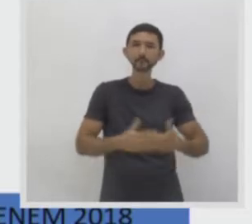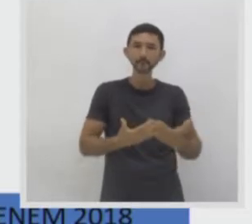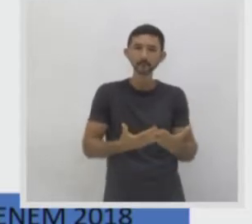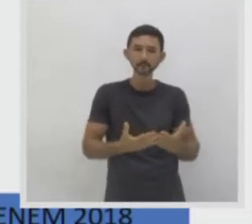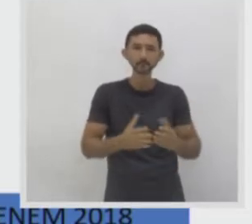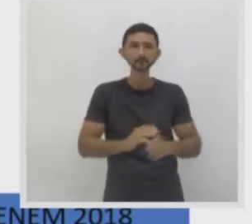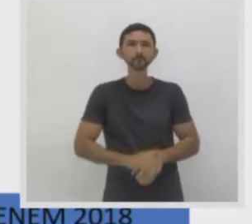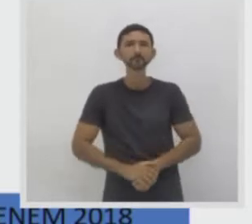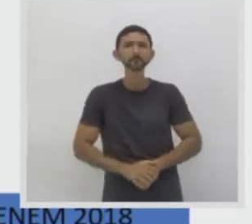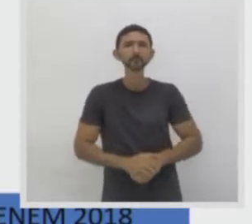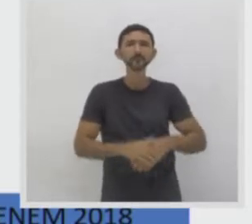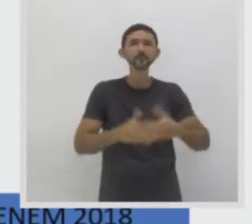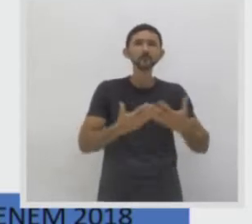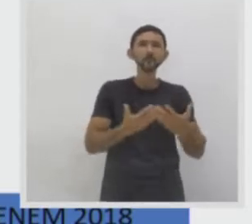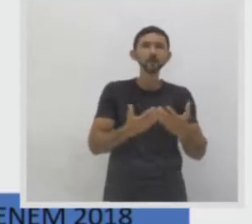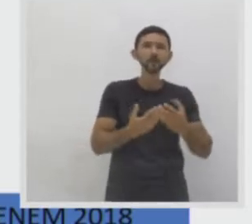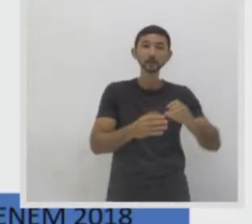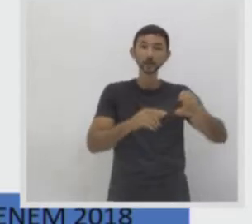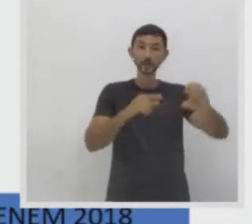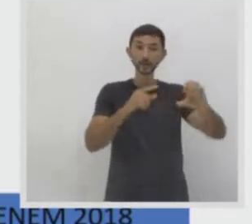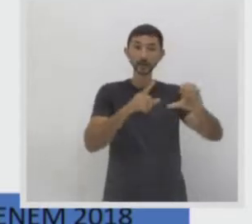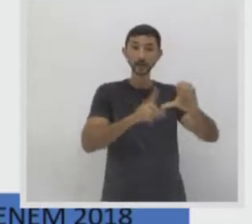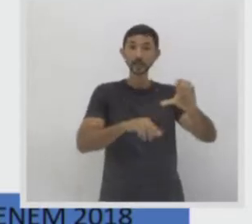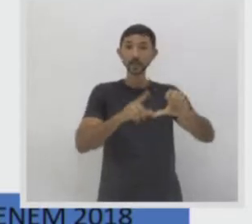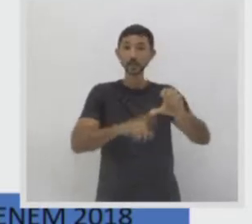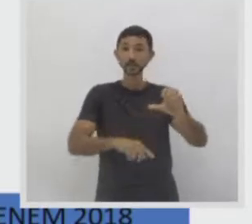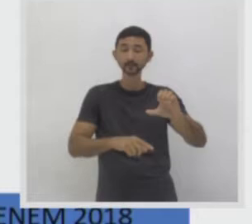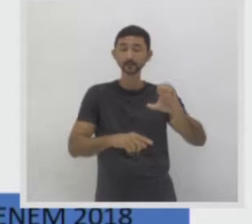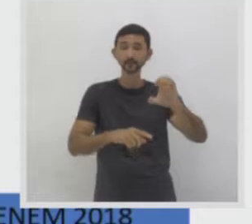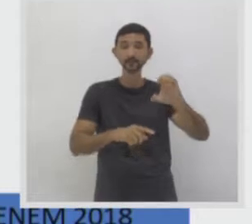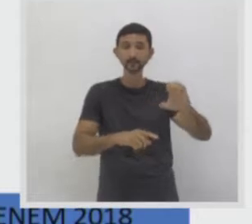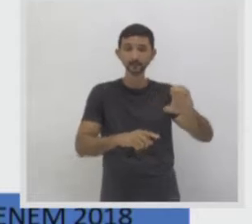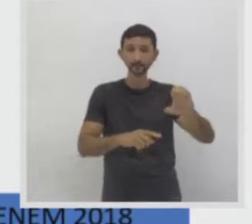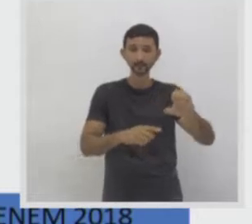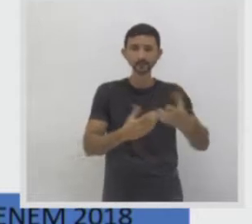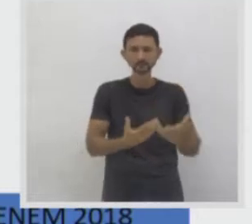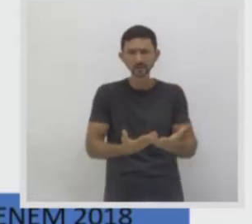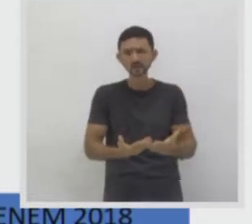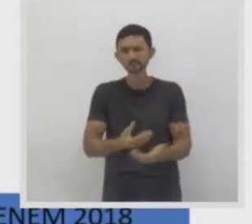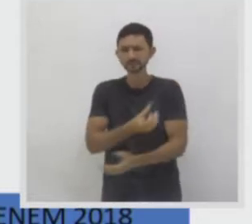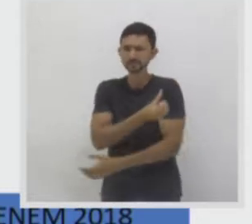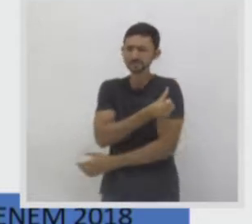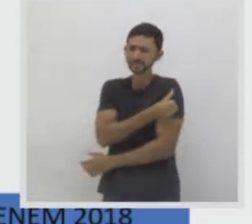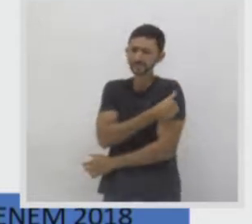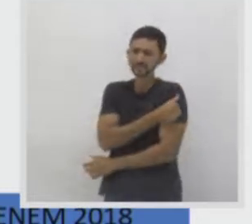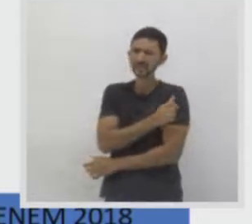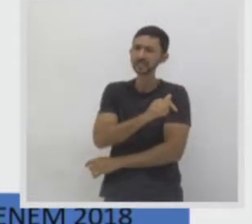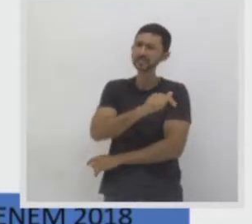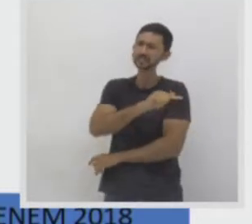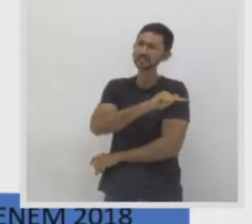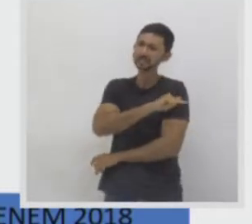Nossa, professora, mas eu estou no 6º, no 7º ano. Eu sou capaz de resolver uma questão do